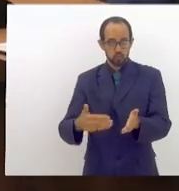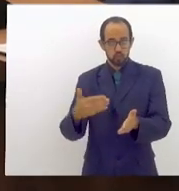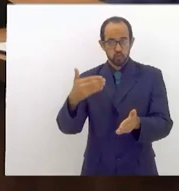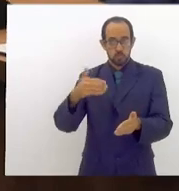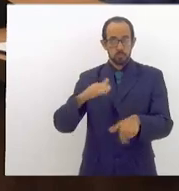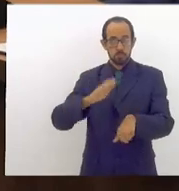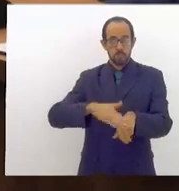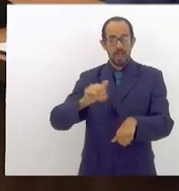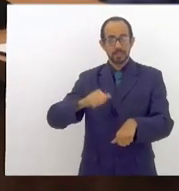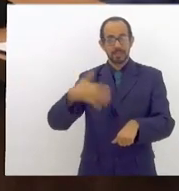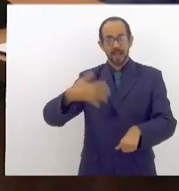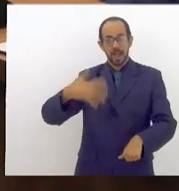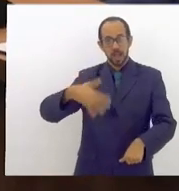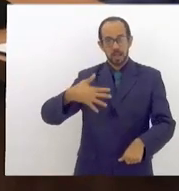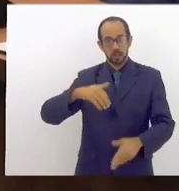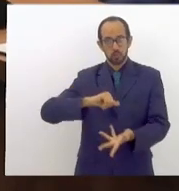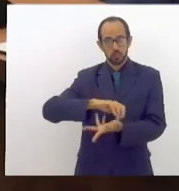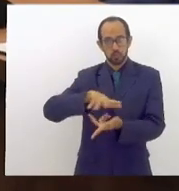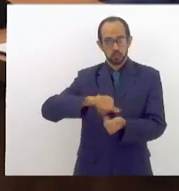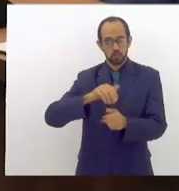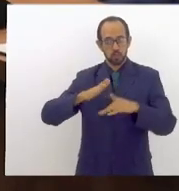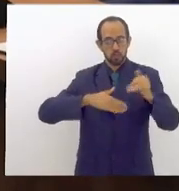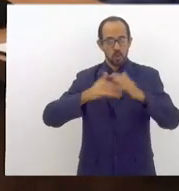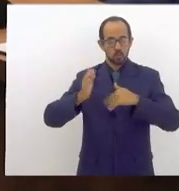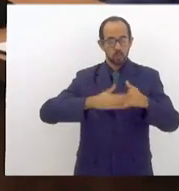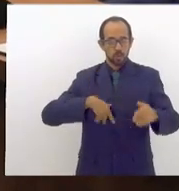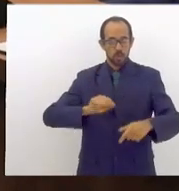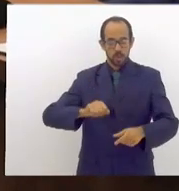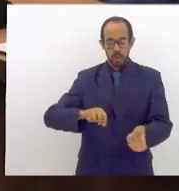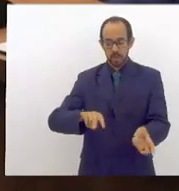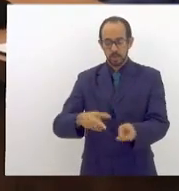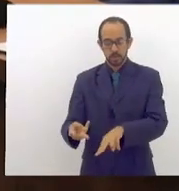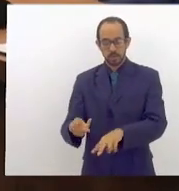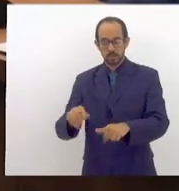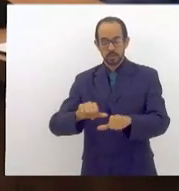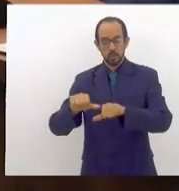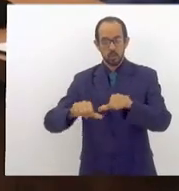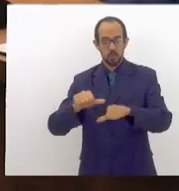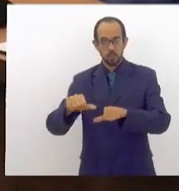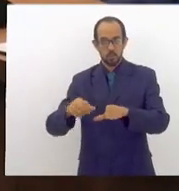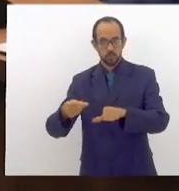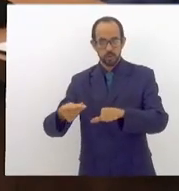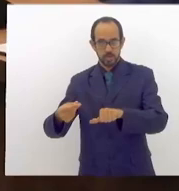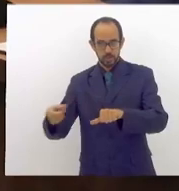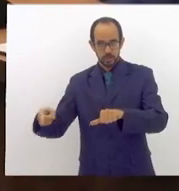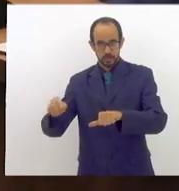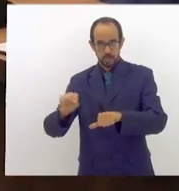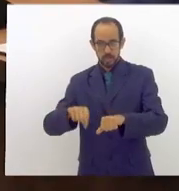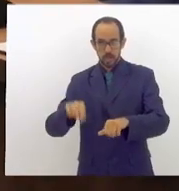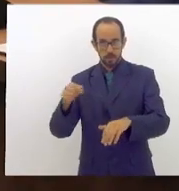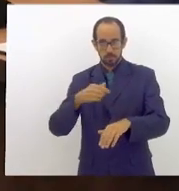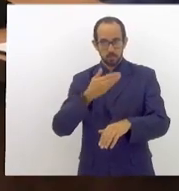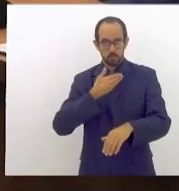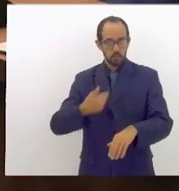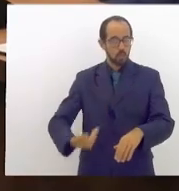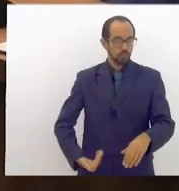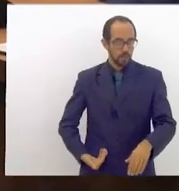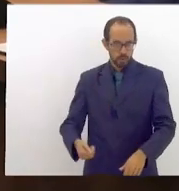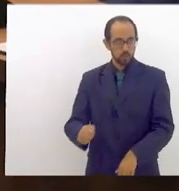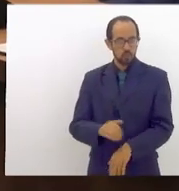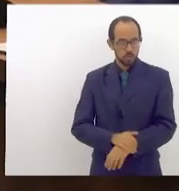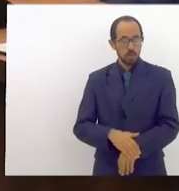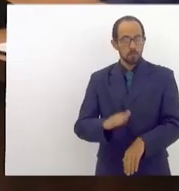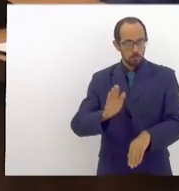mundo em qualquer operação financeira realizada por um ente público são mais de